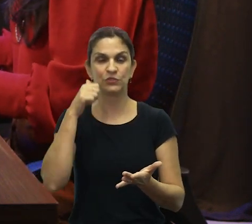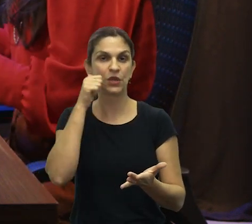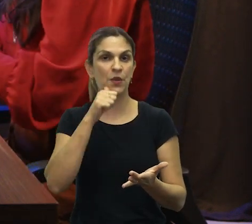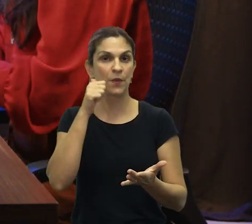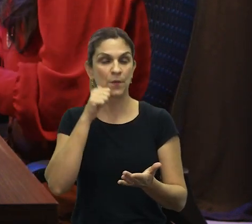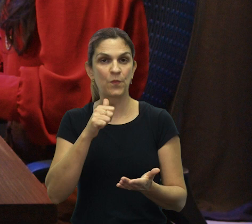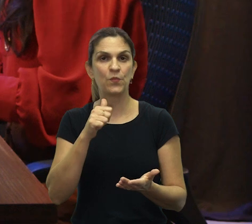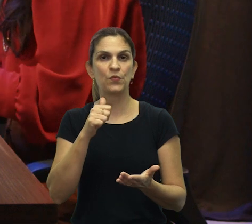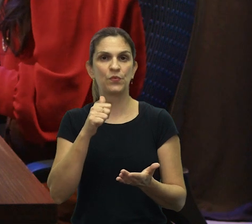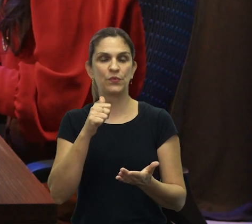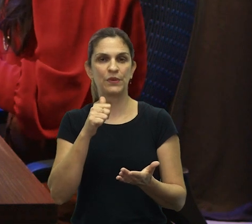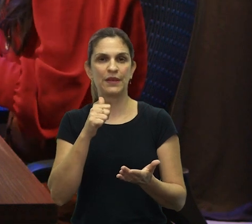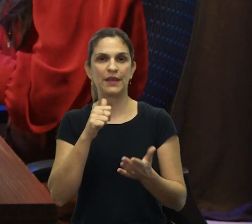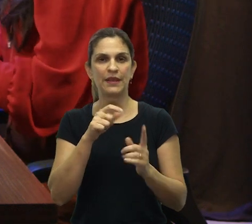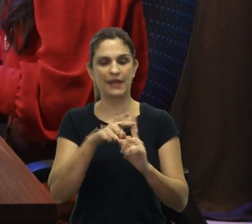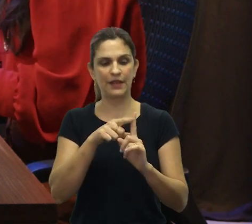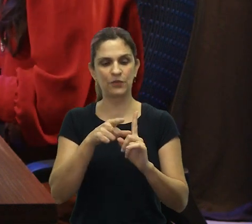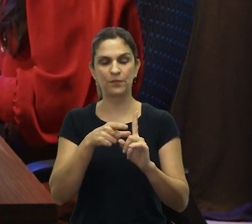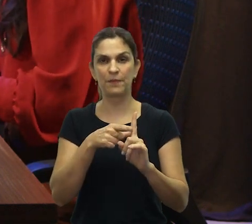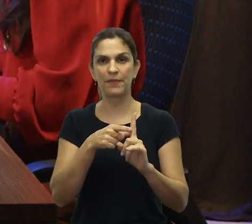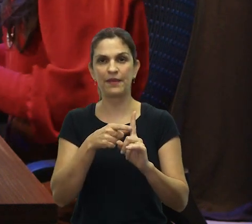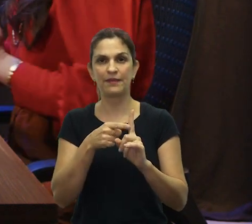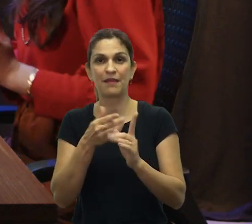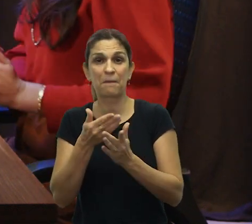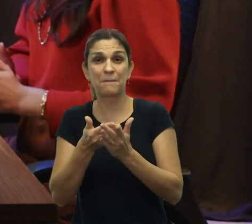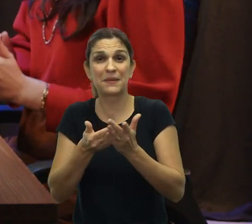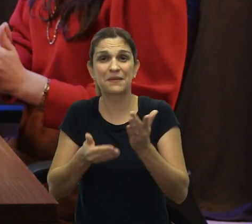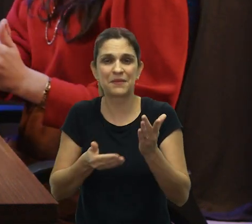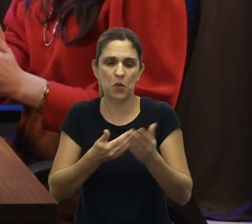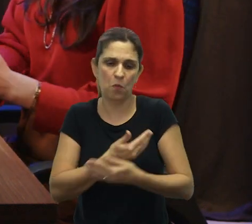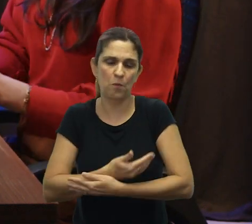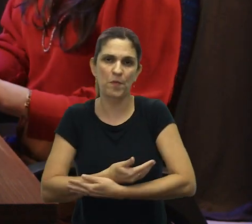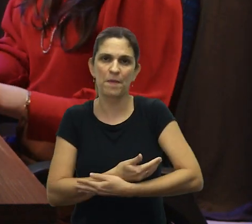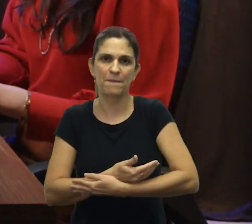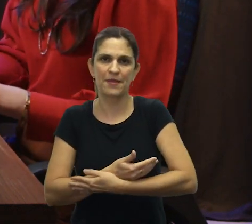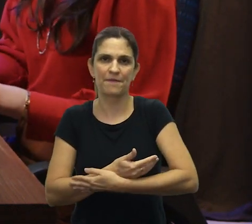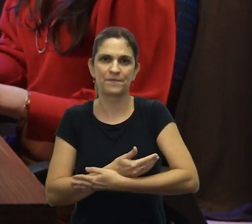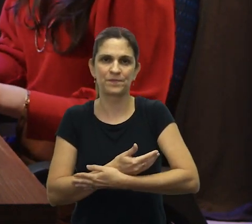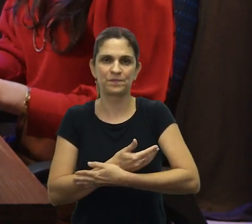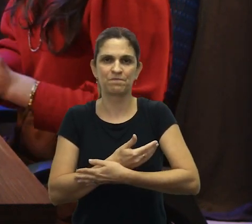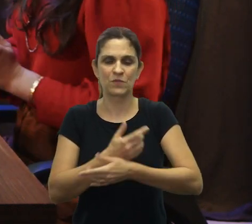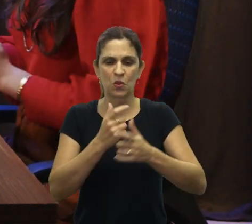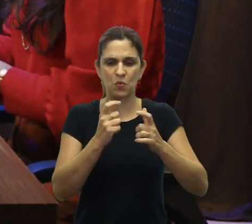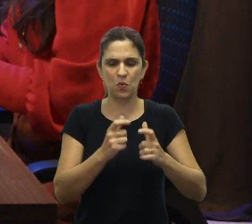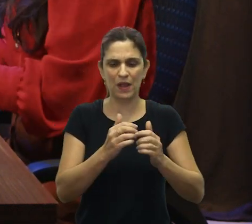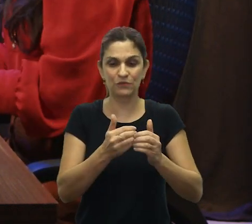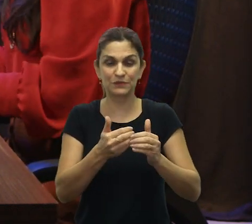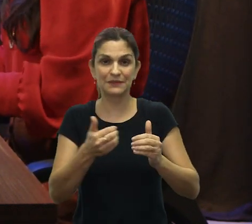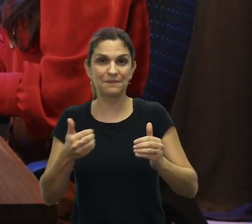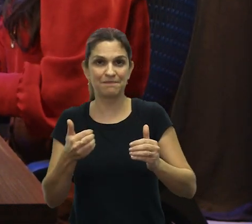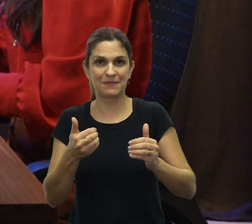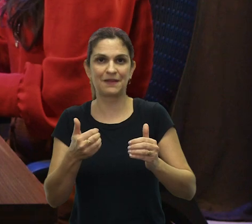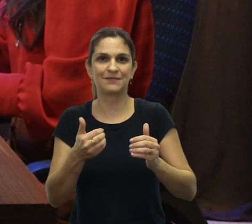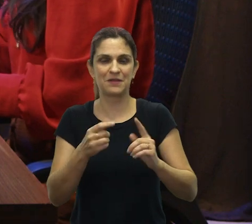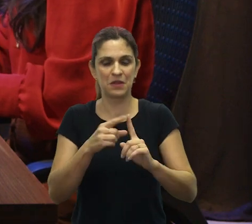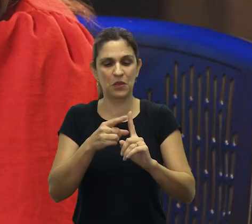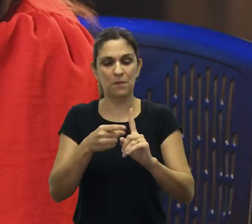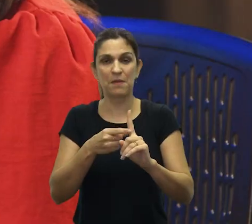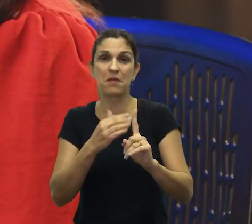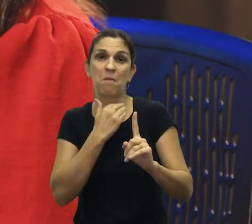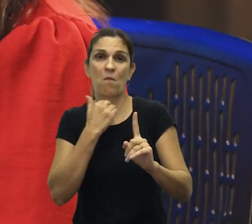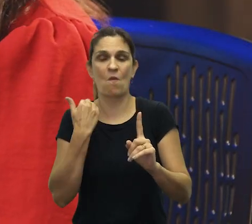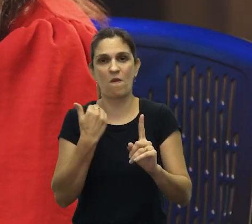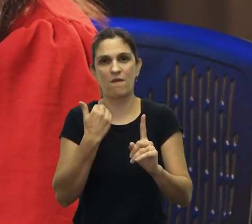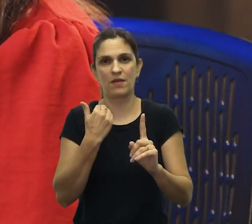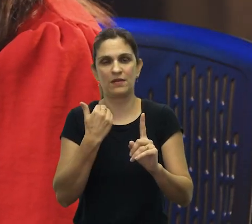que perdeu, ali teve uma perda gestacional, um local separado. Você sabe que eu não consigo, a gente nunca